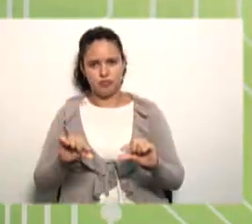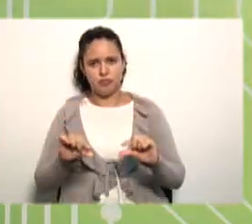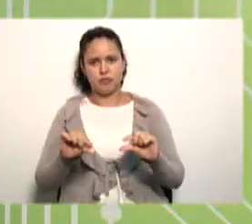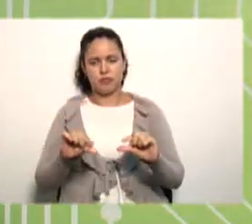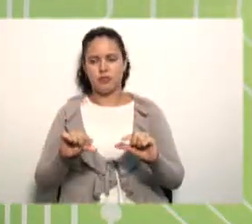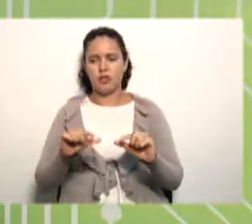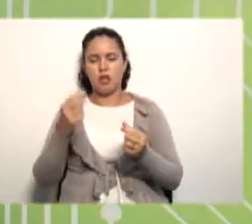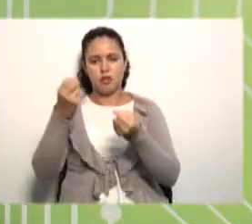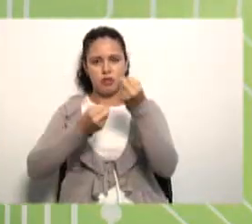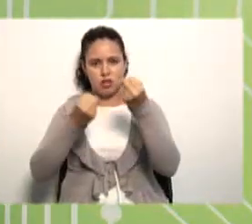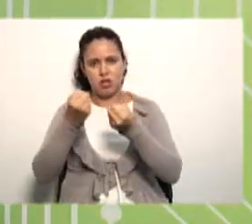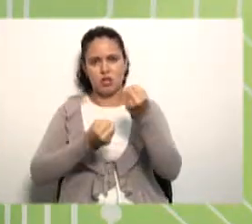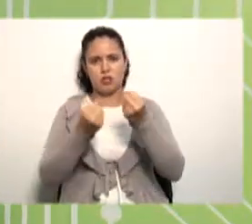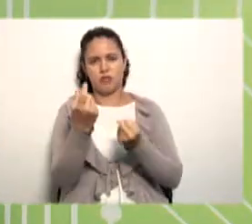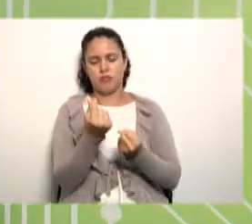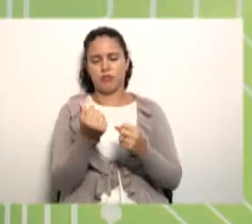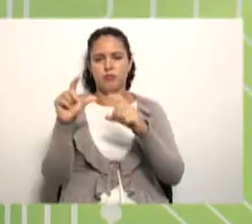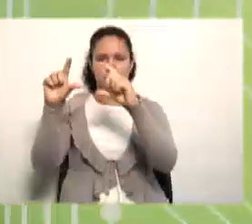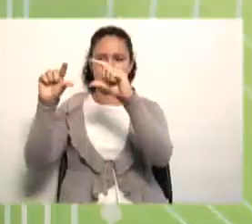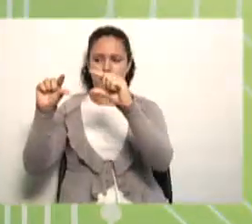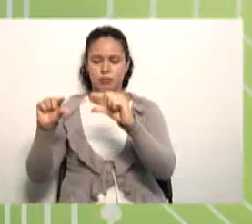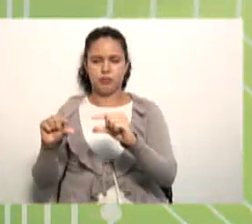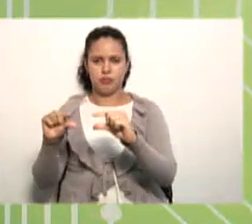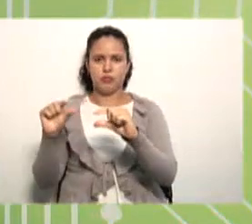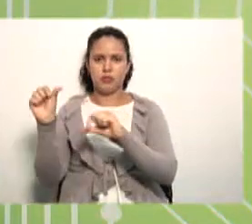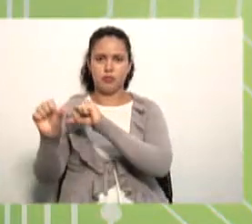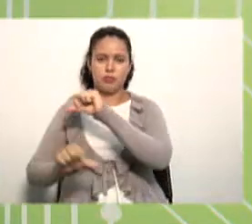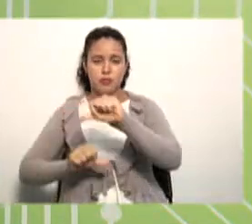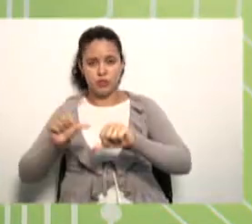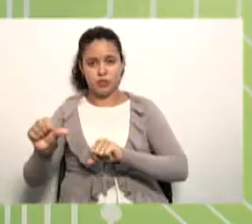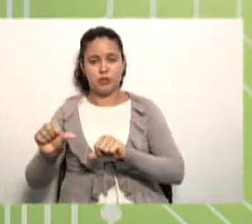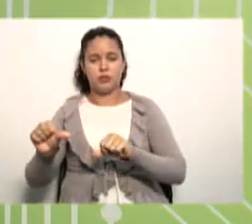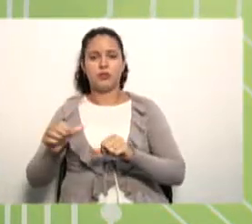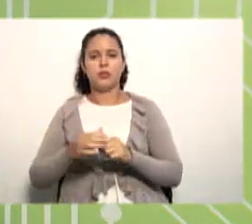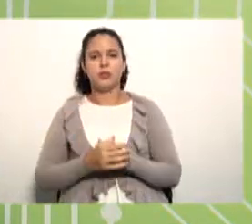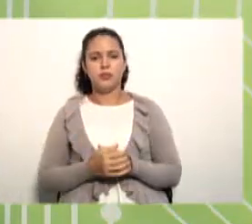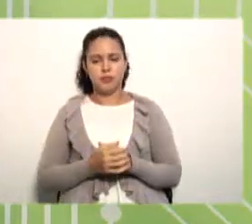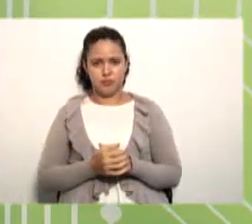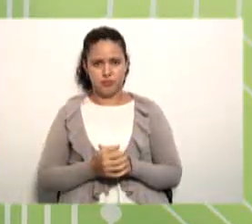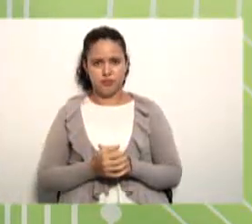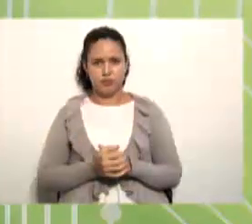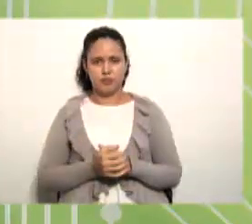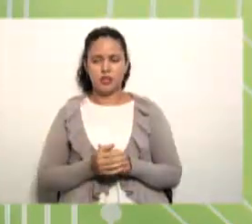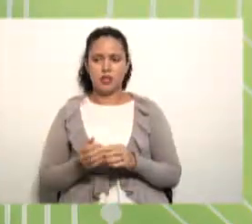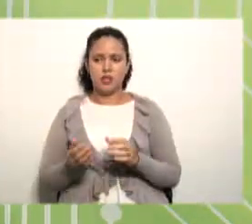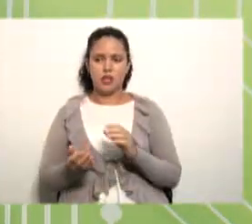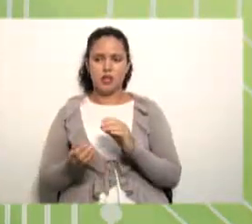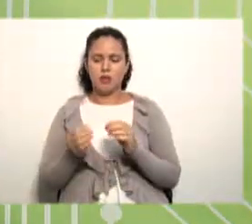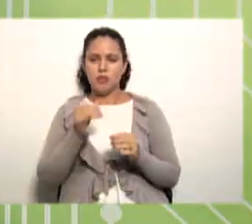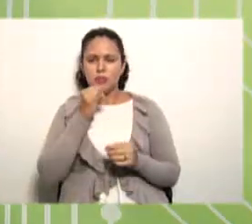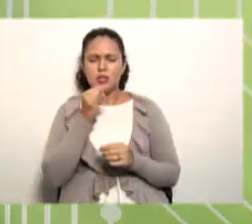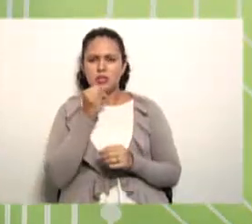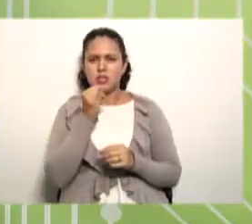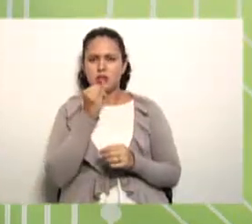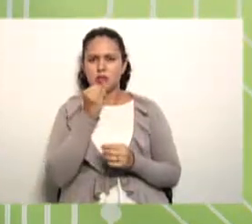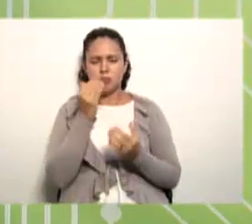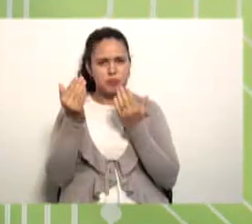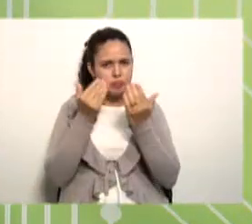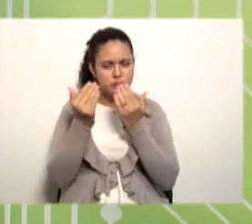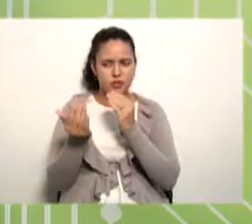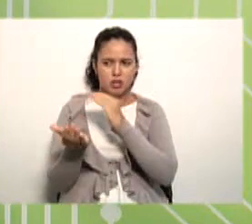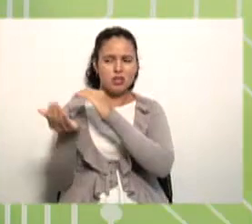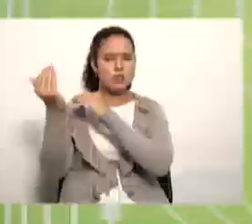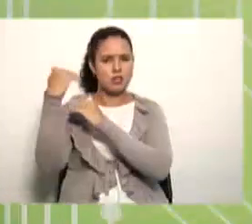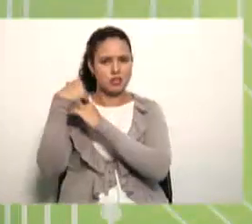barato, ele muda o seu peso dentro da nossa cabeça. É como se na cabeça da gente a gente tivesse uma calculadora mental. E quase todas as coisas a gente está